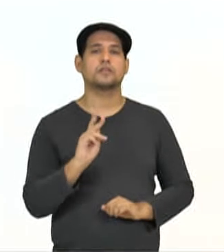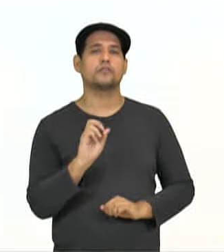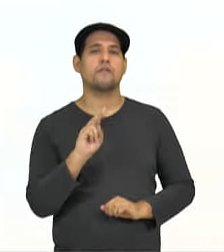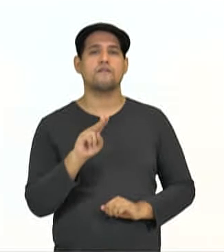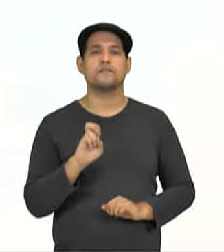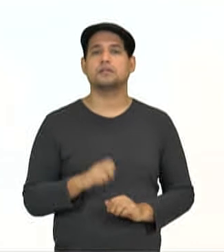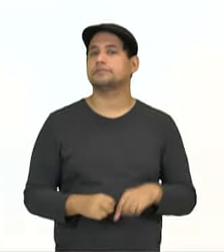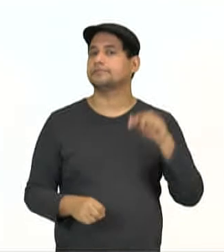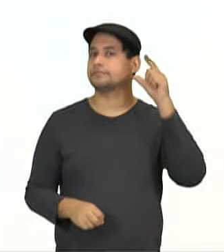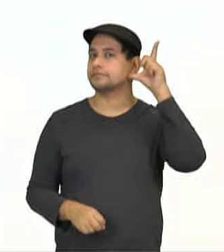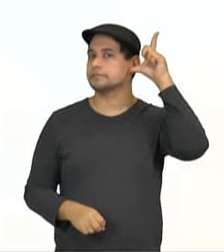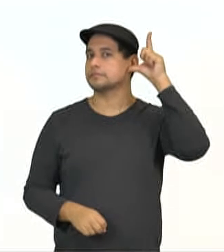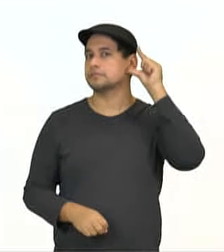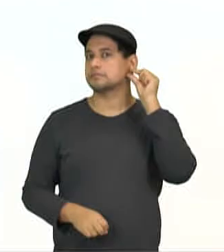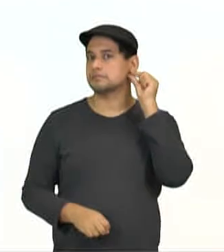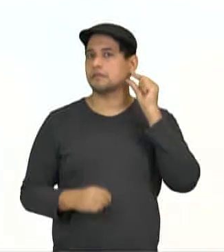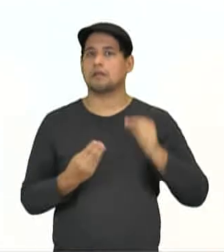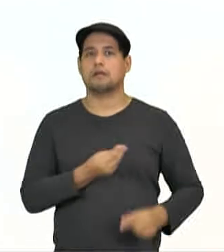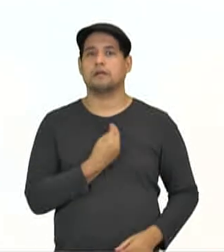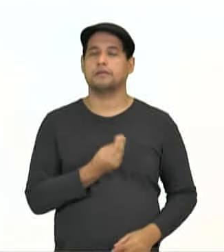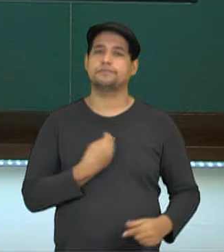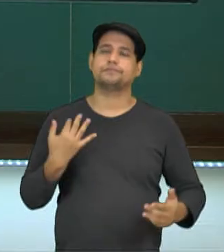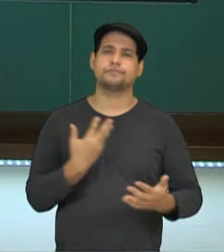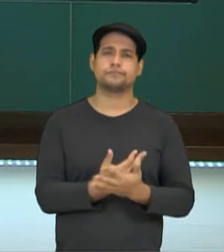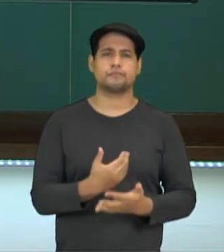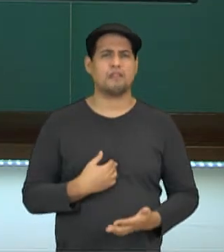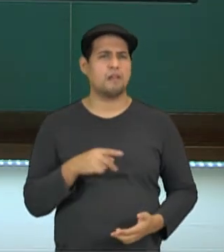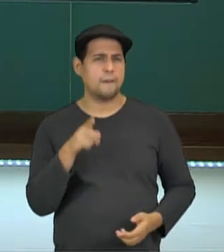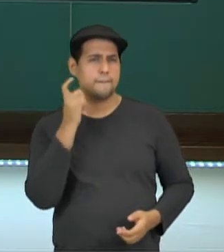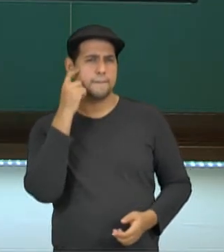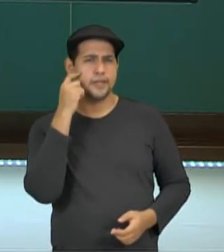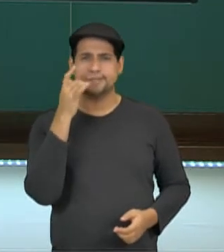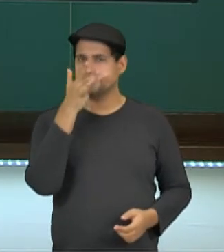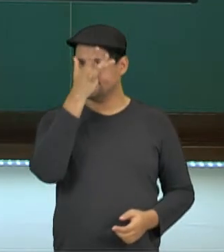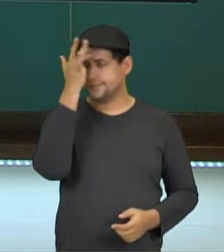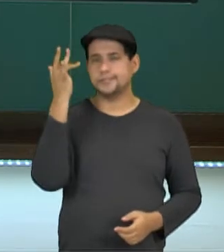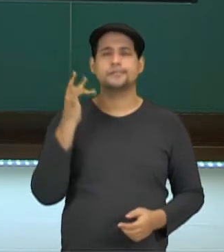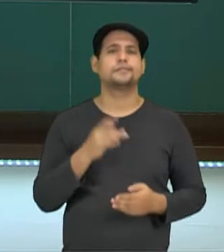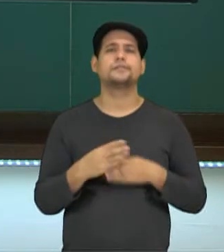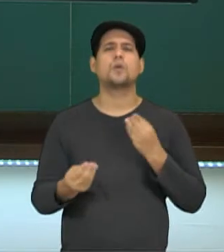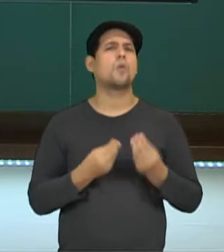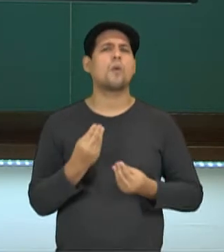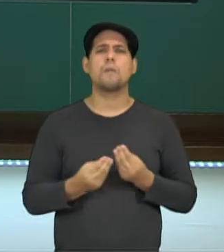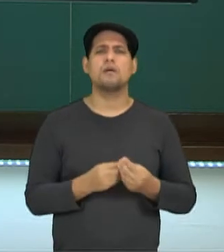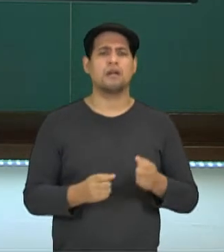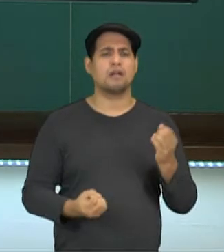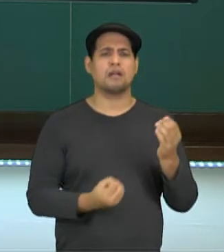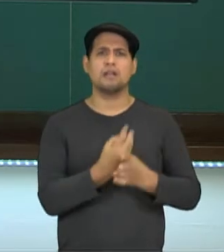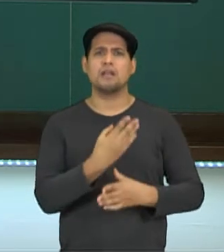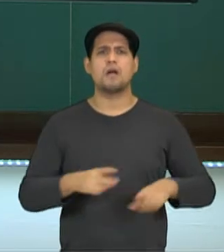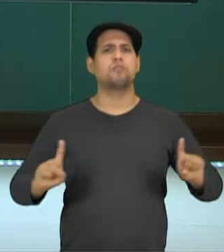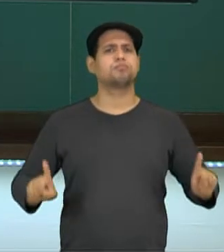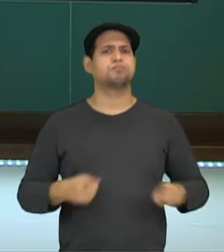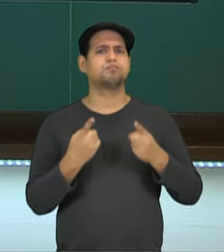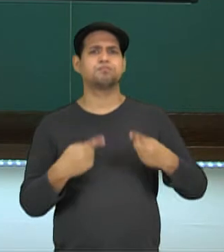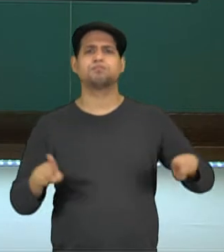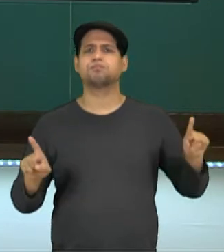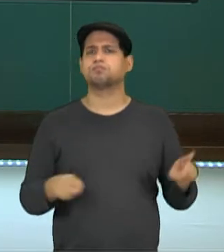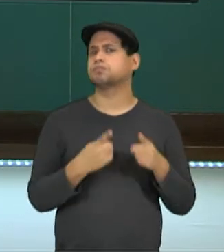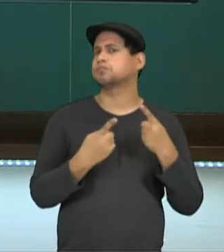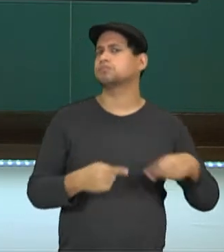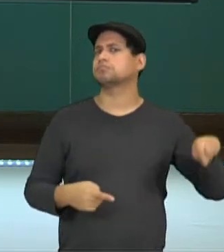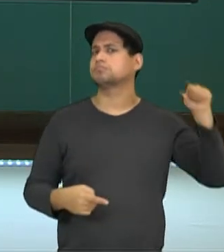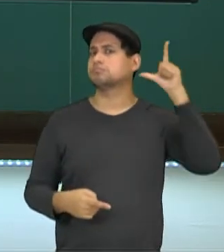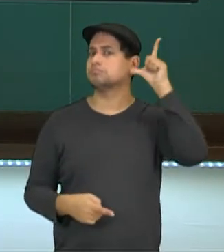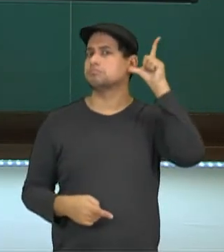a audição ao longo da sua vida. Vocês conseguem imaginar um compositor de ópera que perdeu a